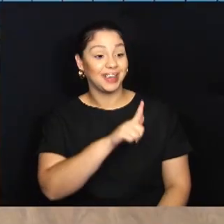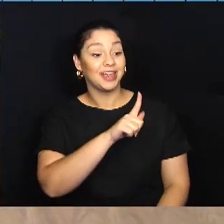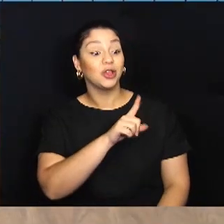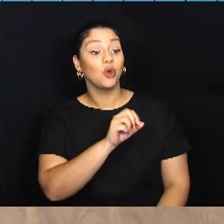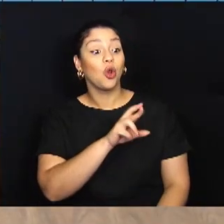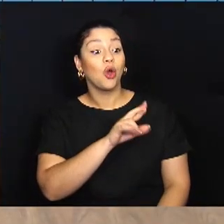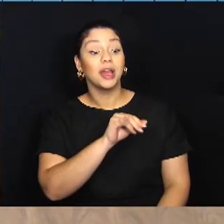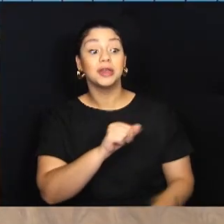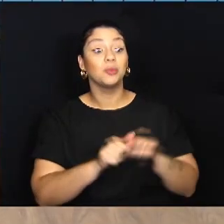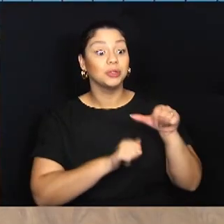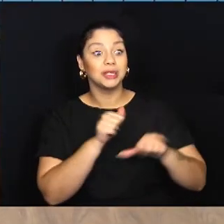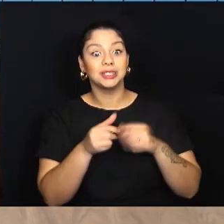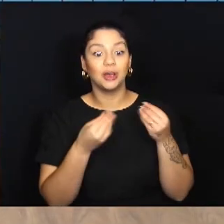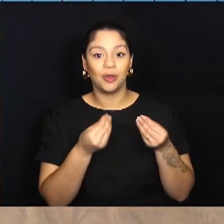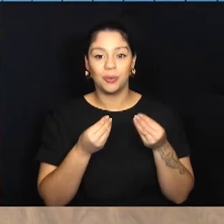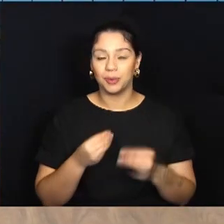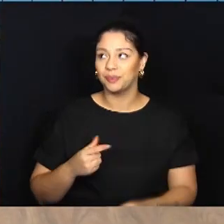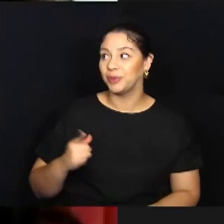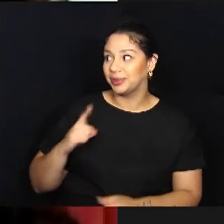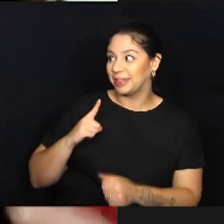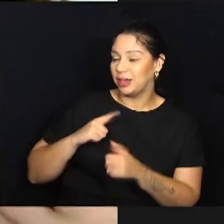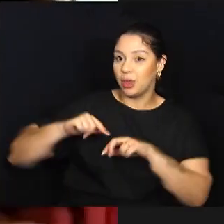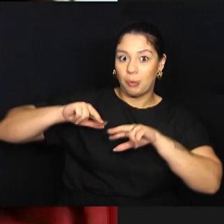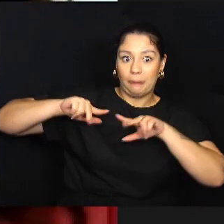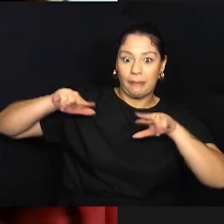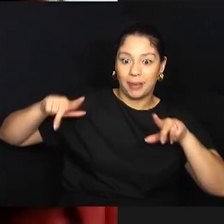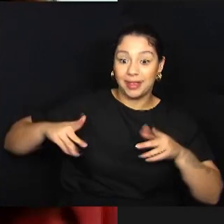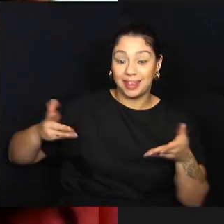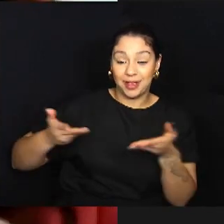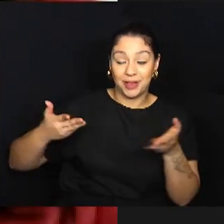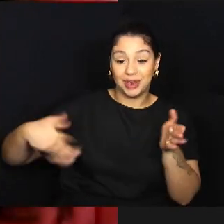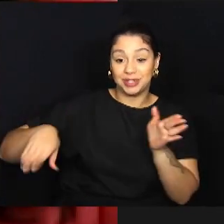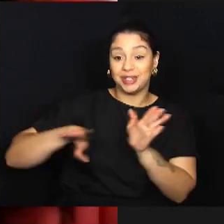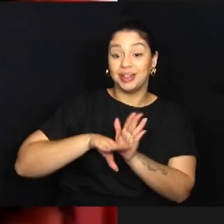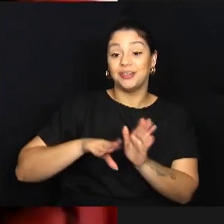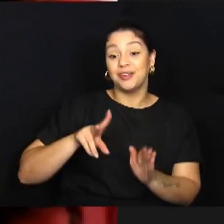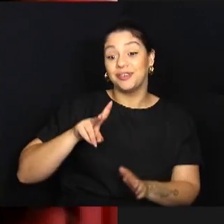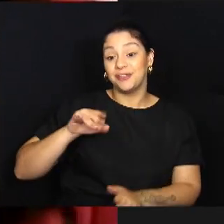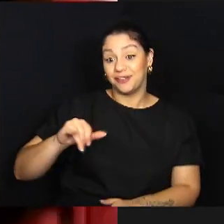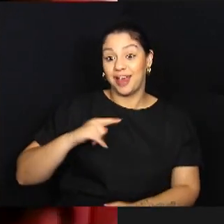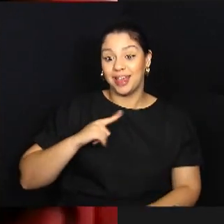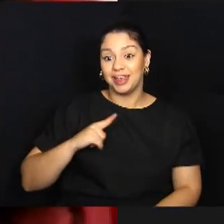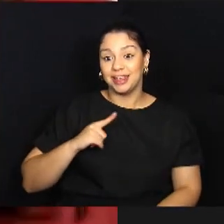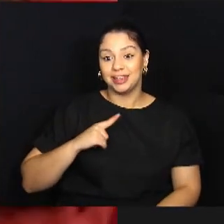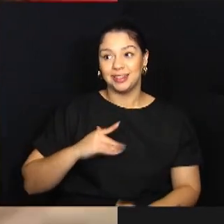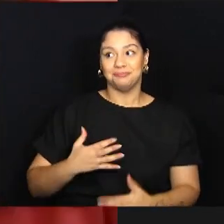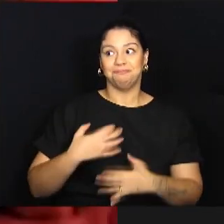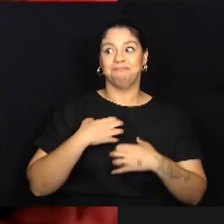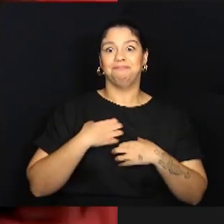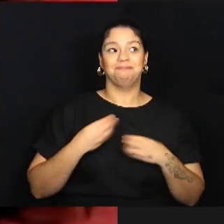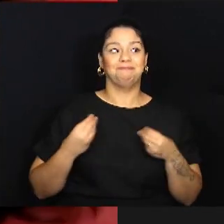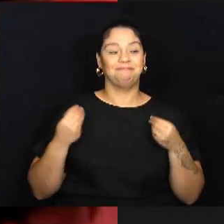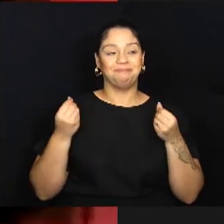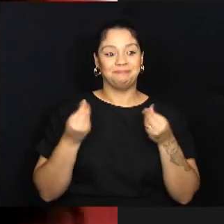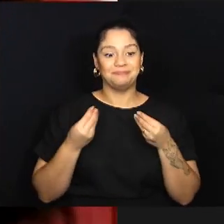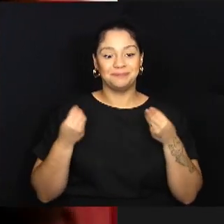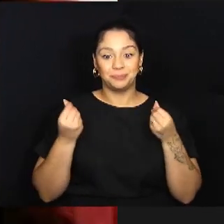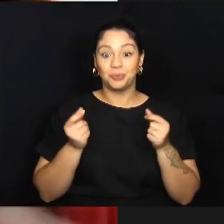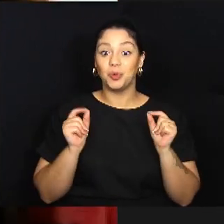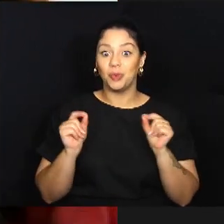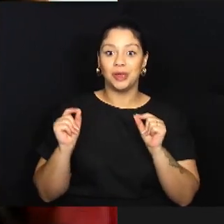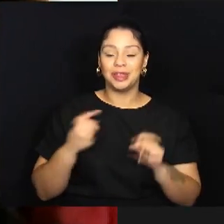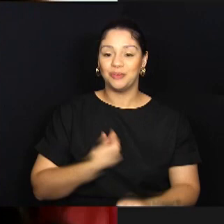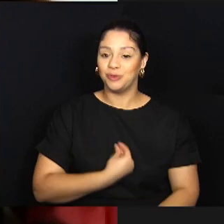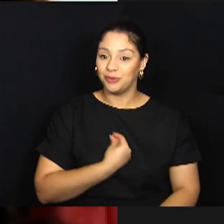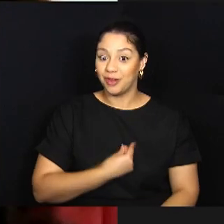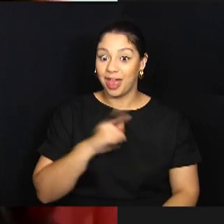É tanta coisa que acho que agora que a gente chegou, que a gente vai conseguir ir digerindo e sentindo o que foi. Né? É